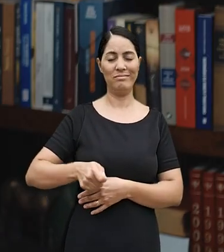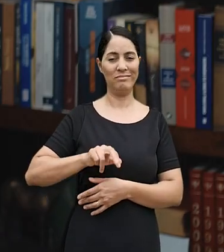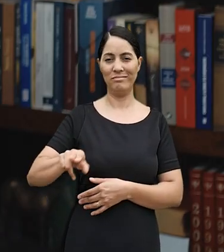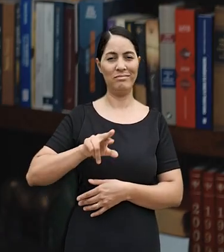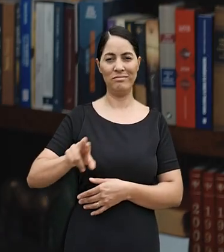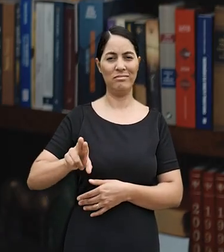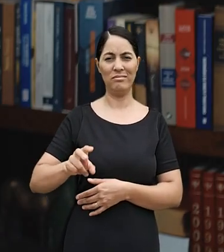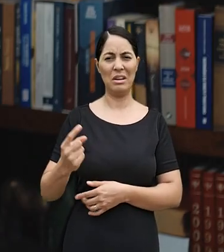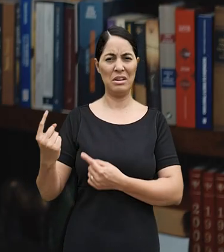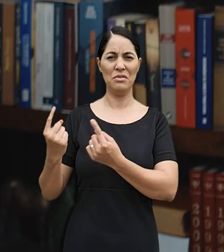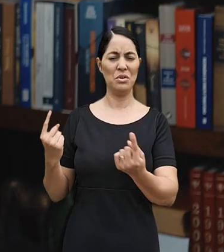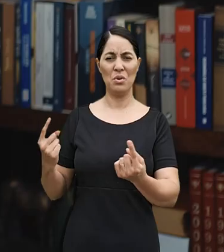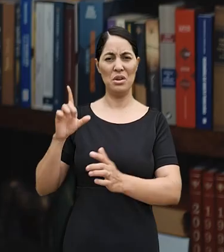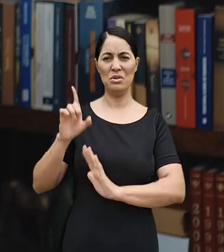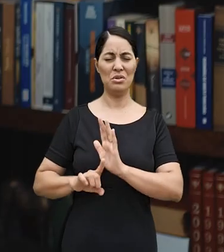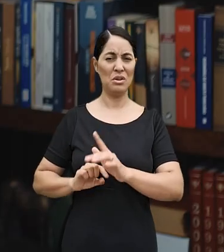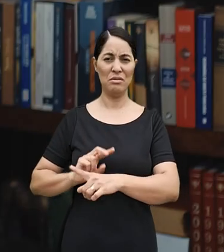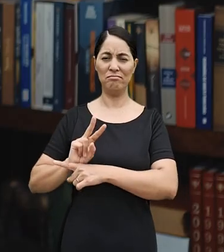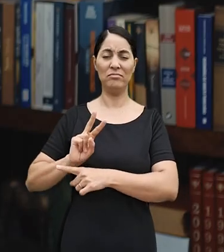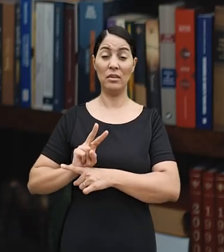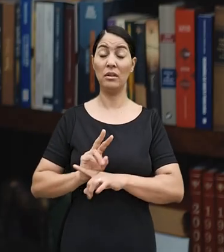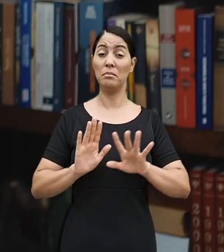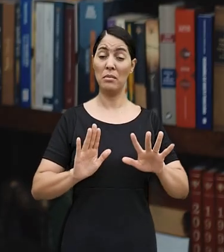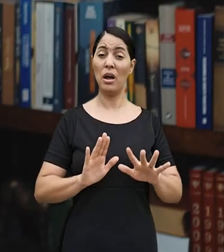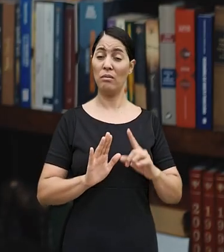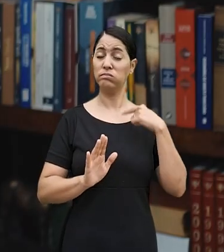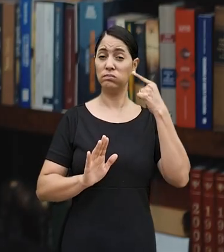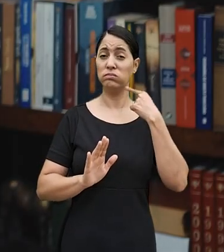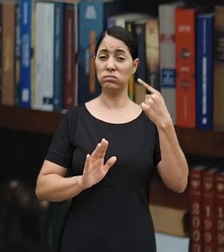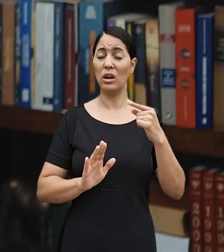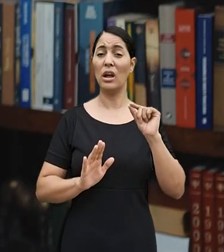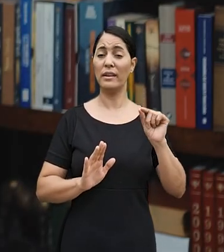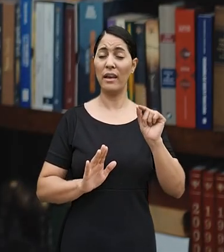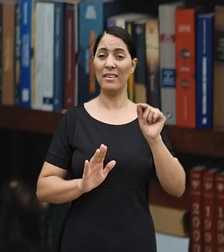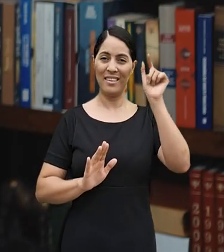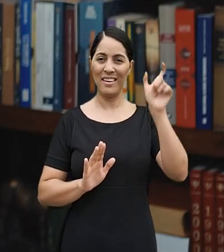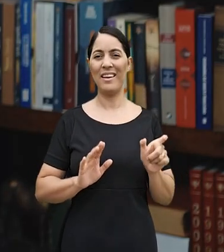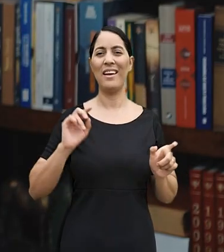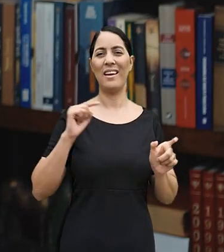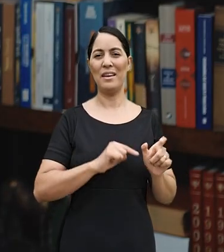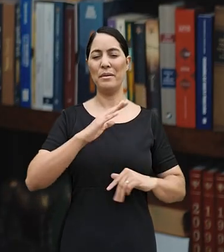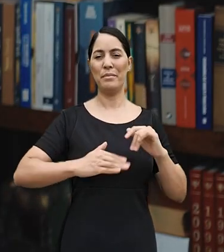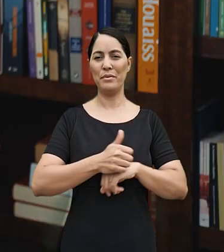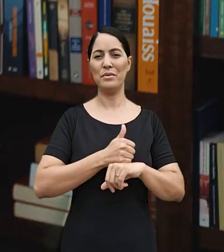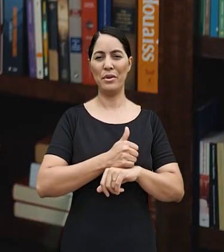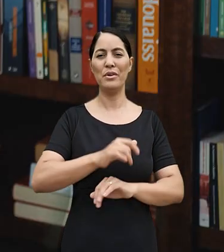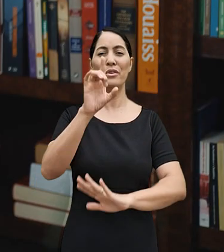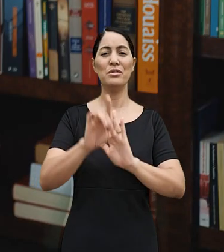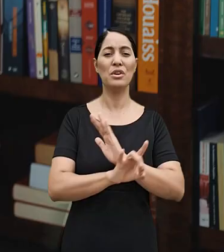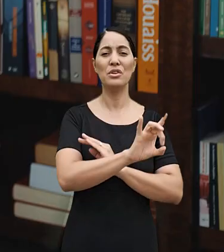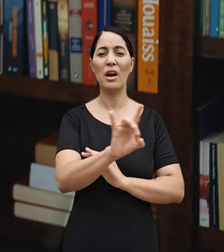direitos individuais a serem defendidos. Pois a figura do advogado é precisamente aquele que vai defender os direitos individuais.